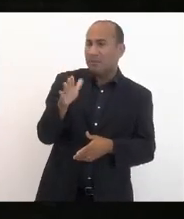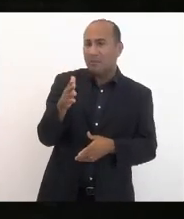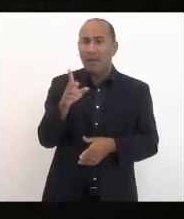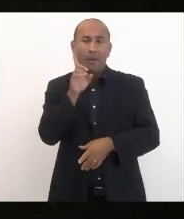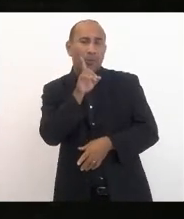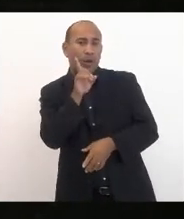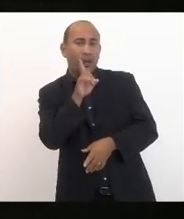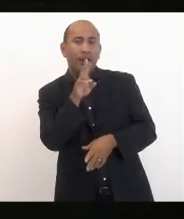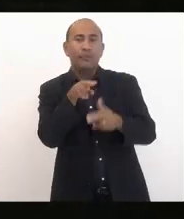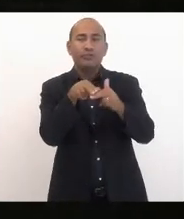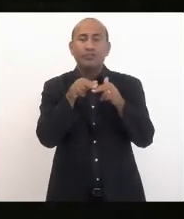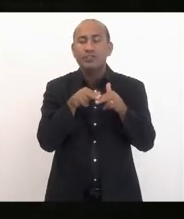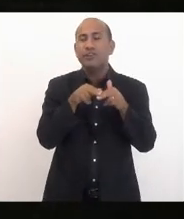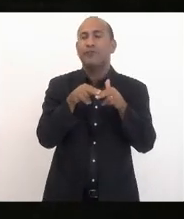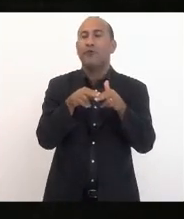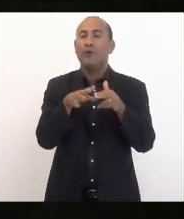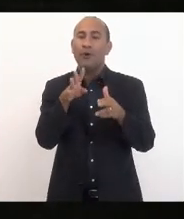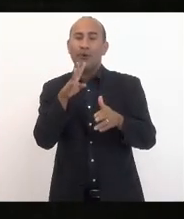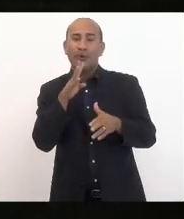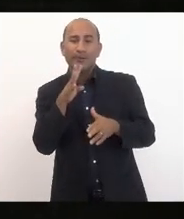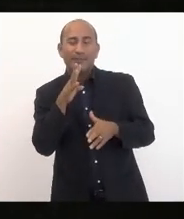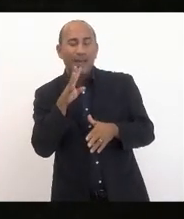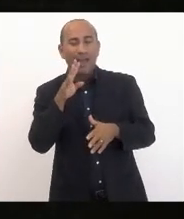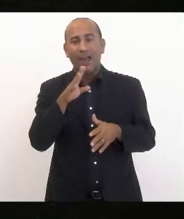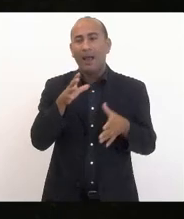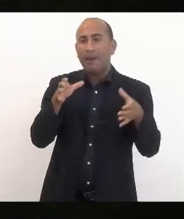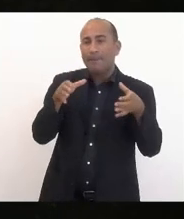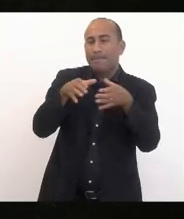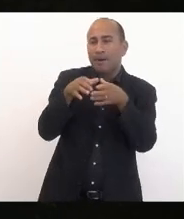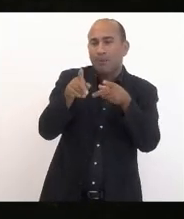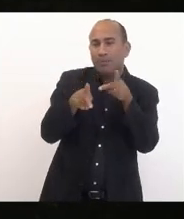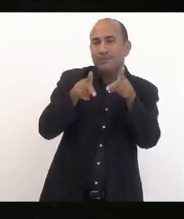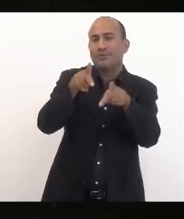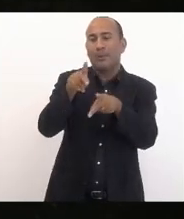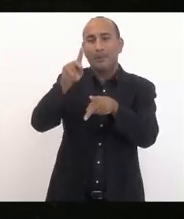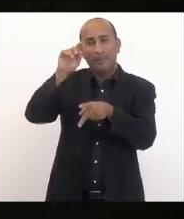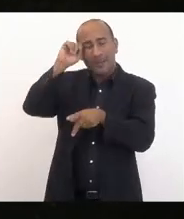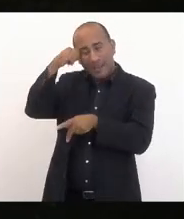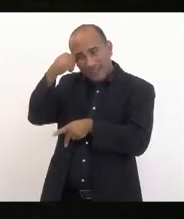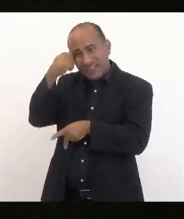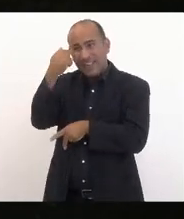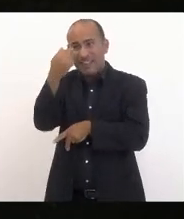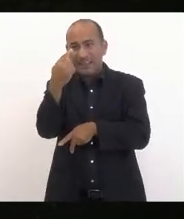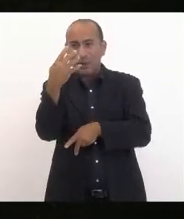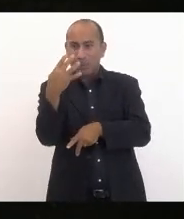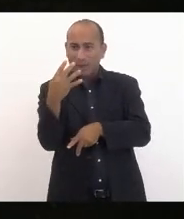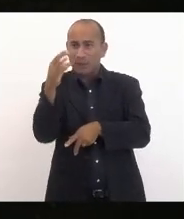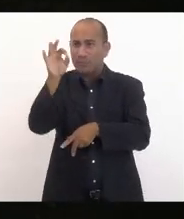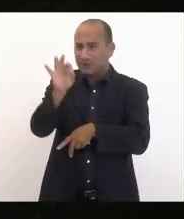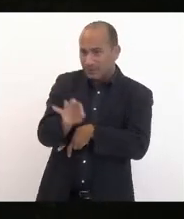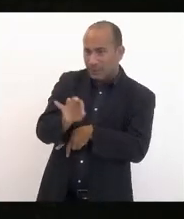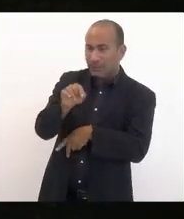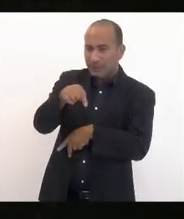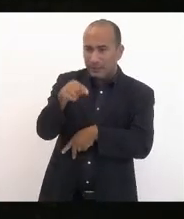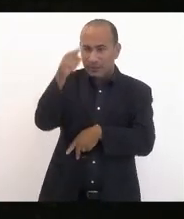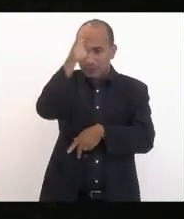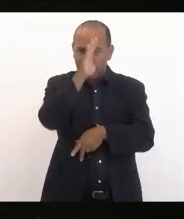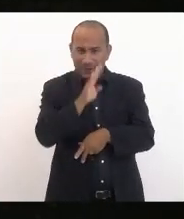que compreendem a população negra, que é mais de 54%, da população